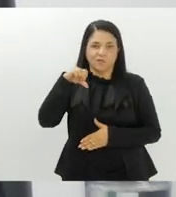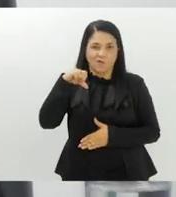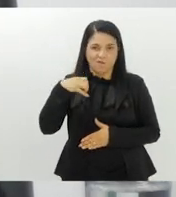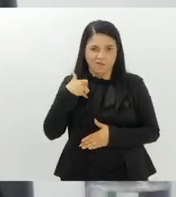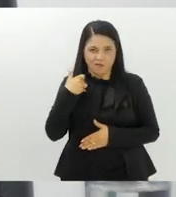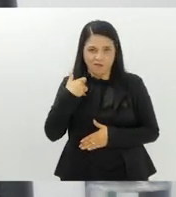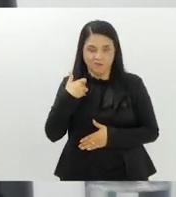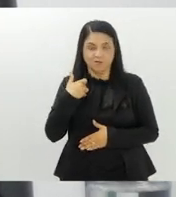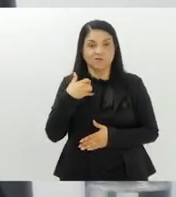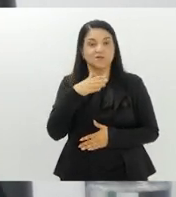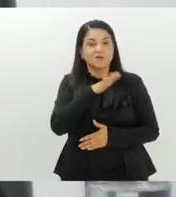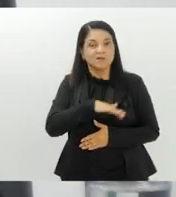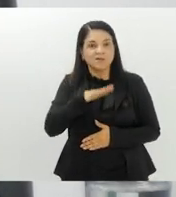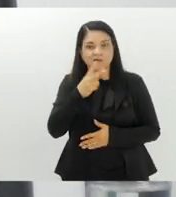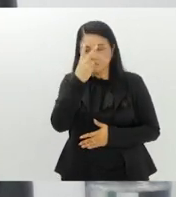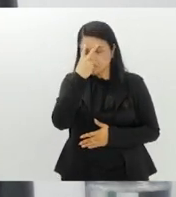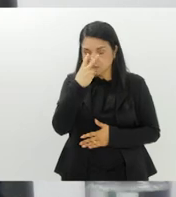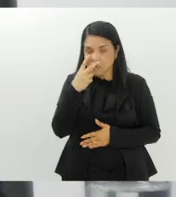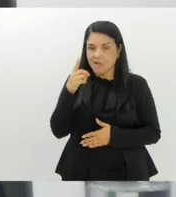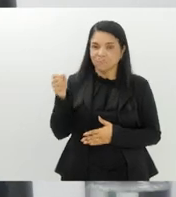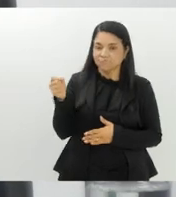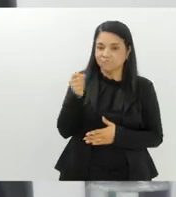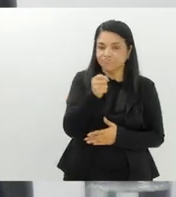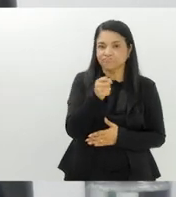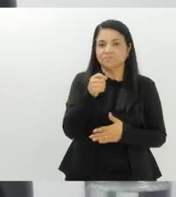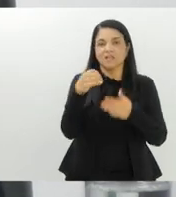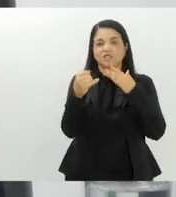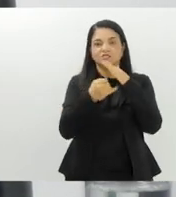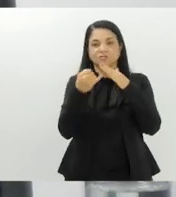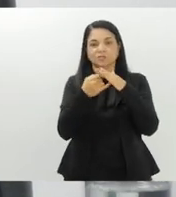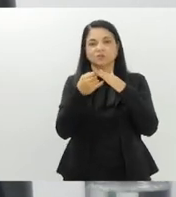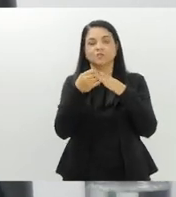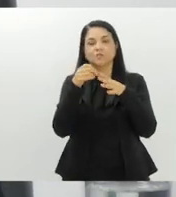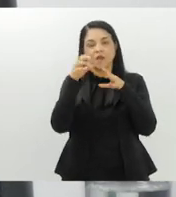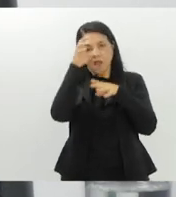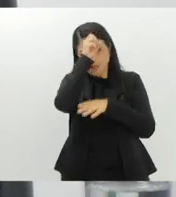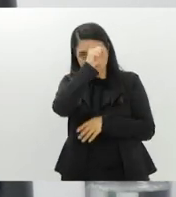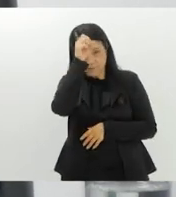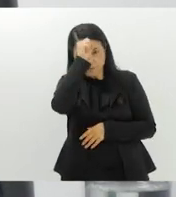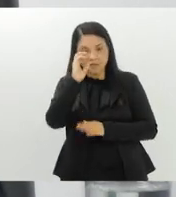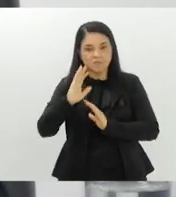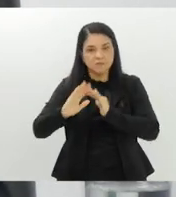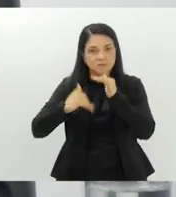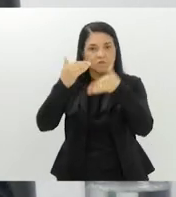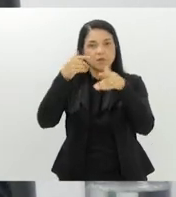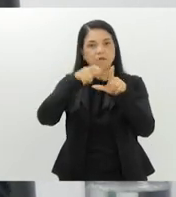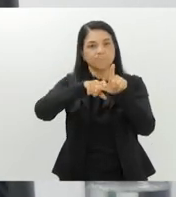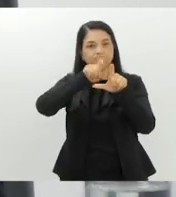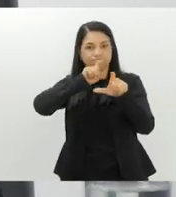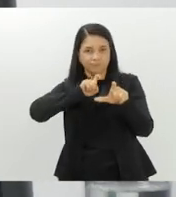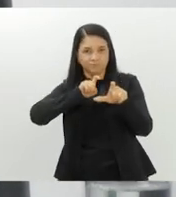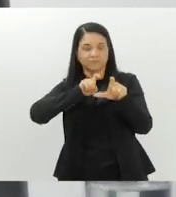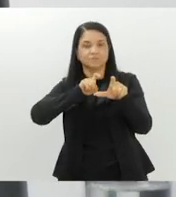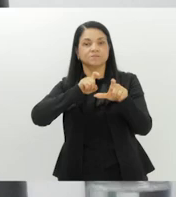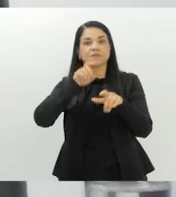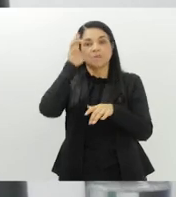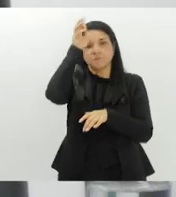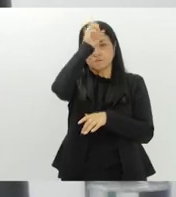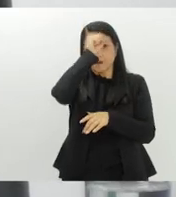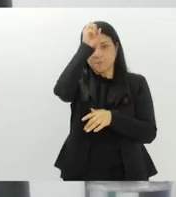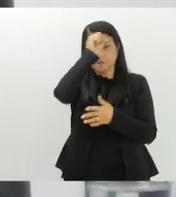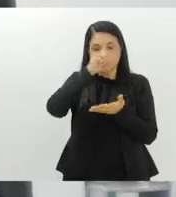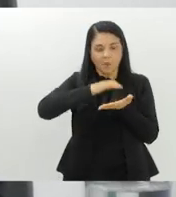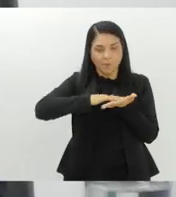Crianças cegas que entram na instituição para poder aprender, né, se desenvolver, terem autonomia para poder aprender o